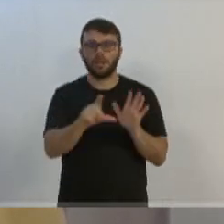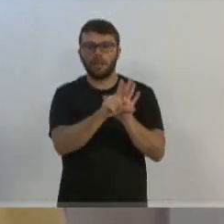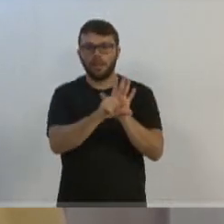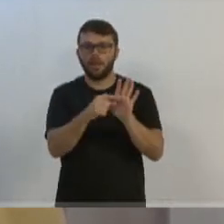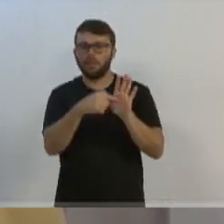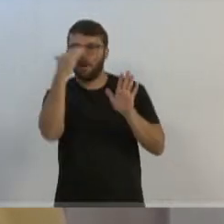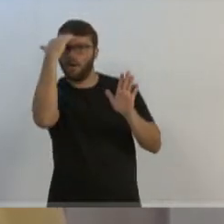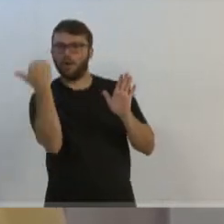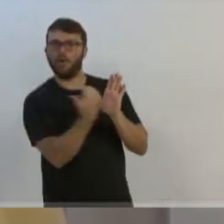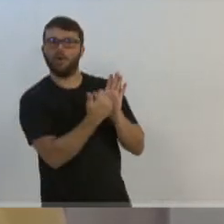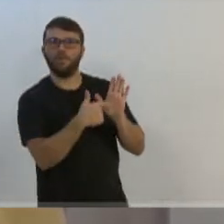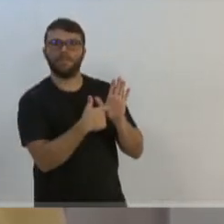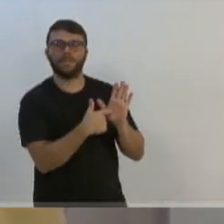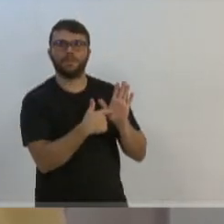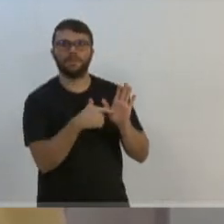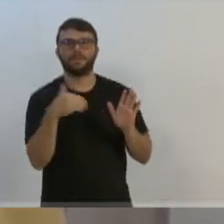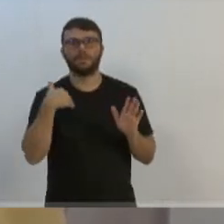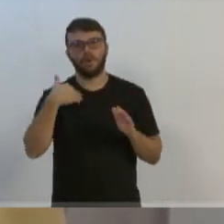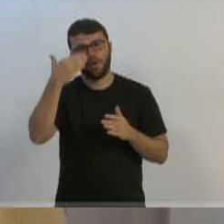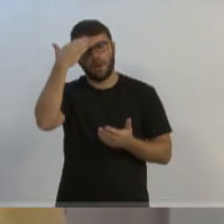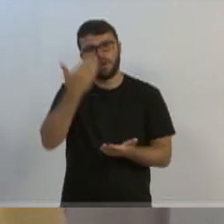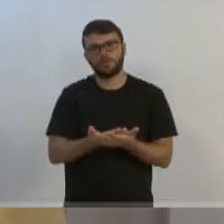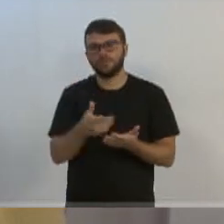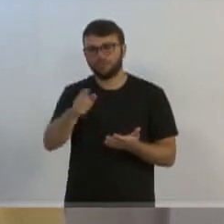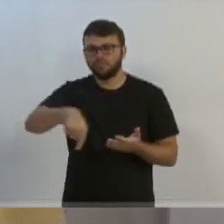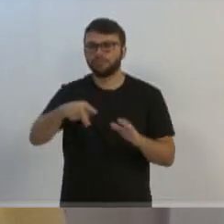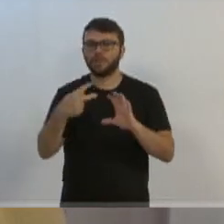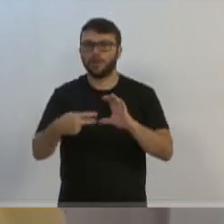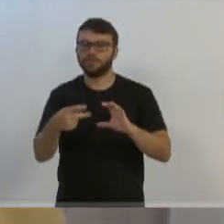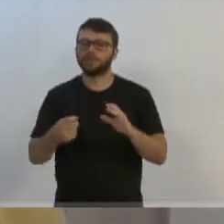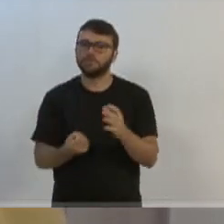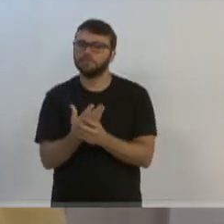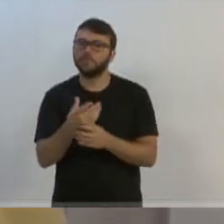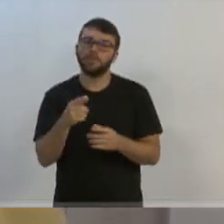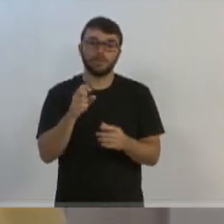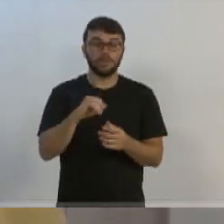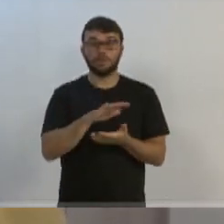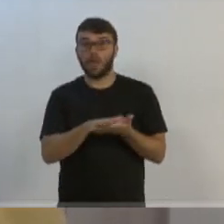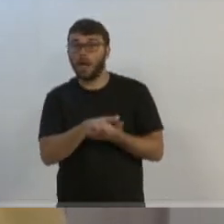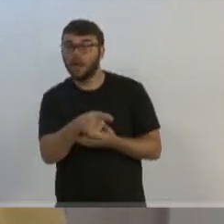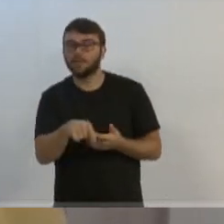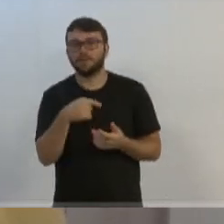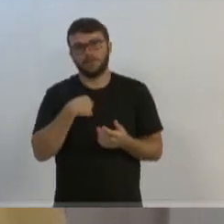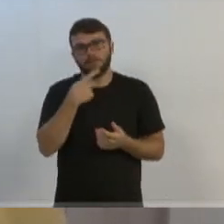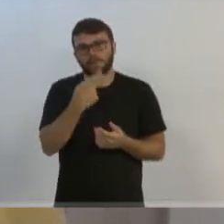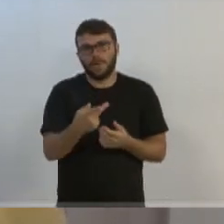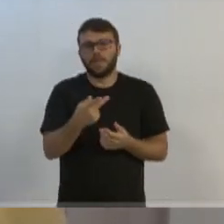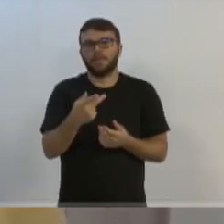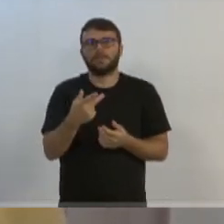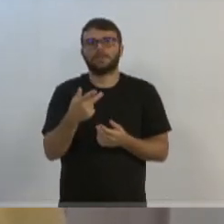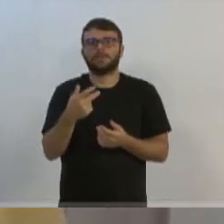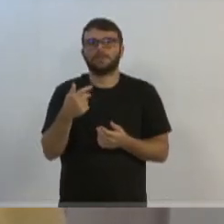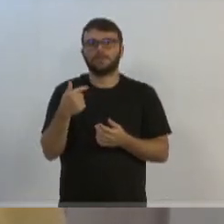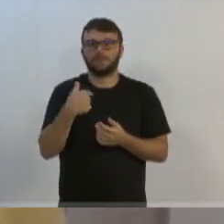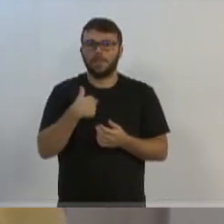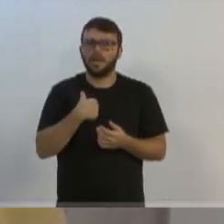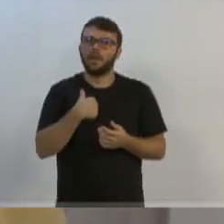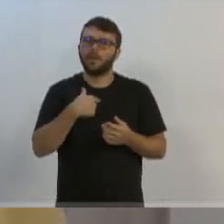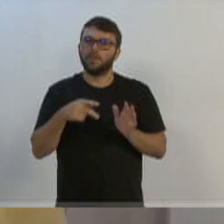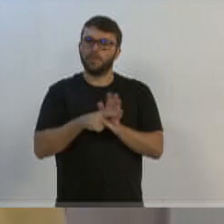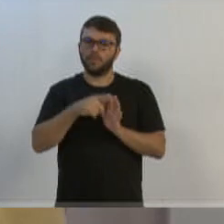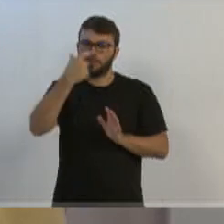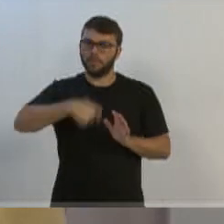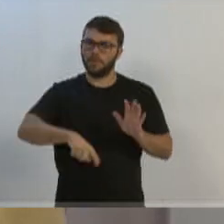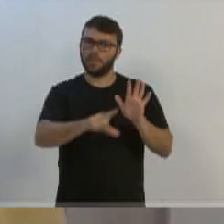Eu acredito que a Casa procederá dessa forma. Se não proceder dessa forma, já adianto que eu mesmo, por conta de ser um